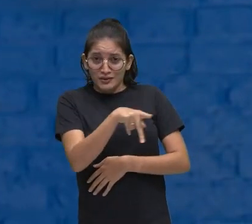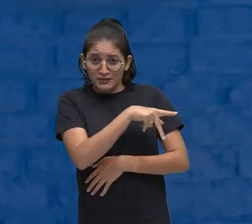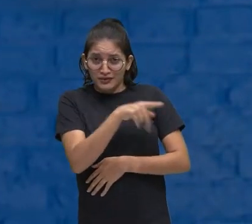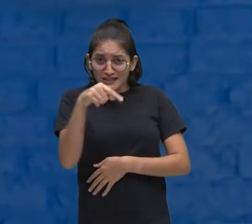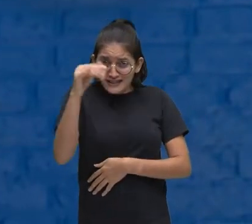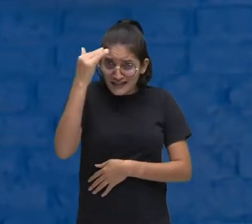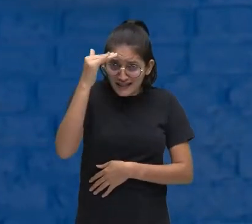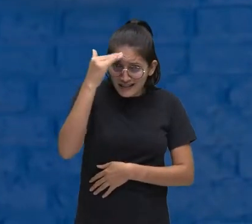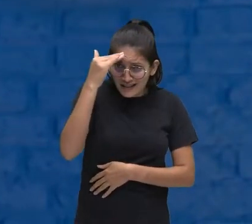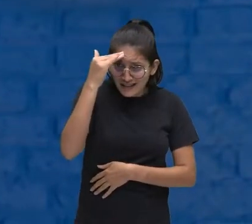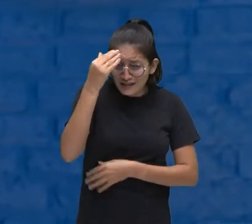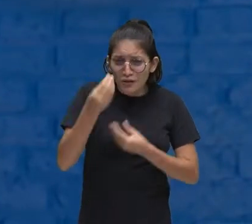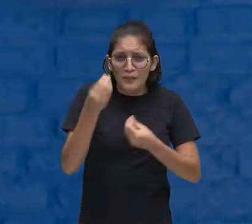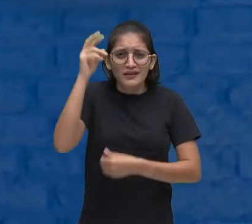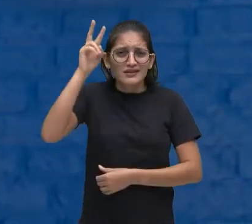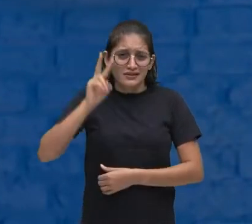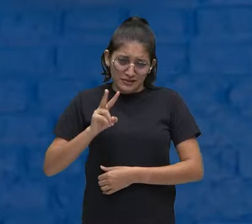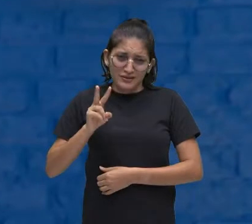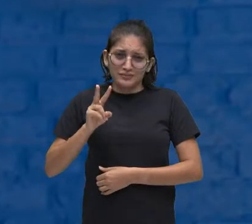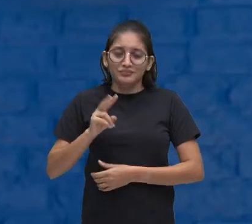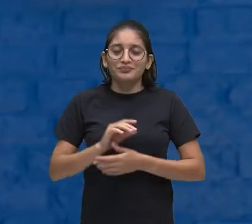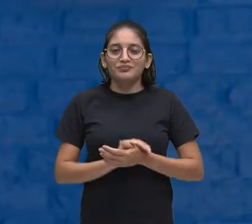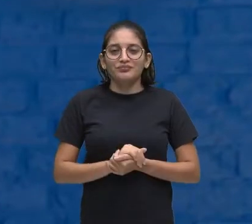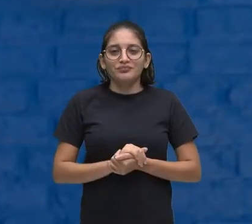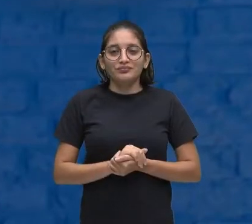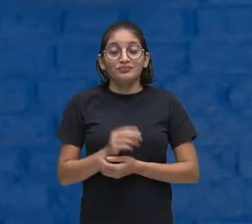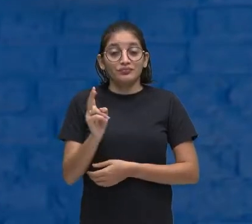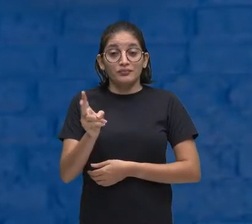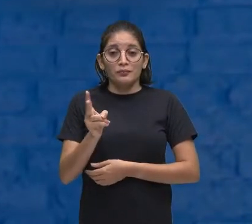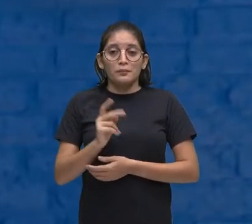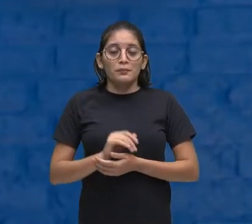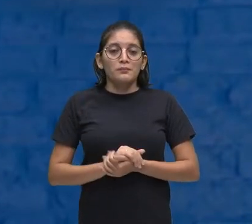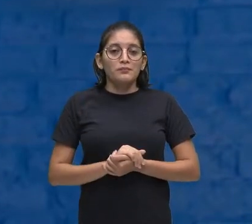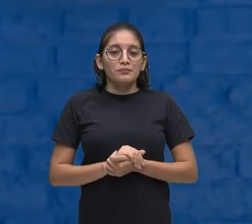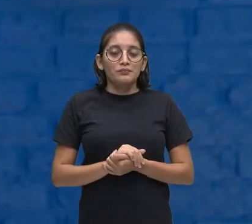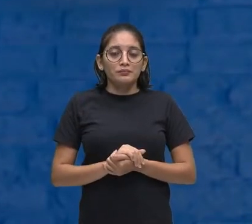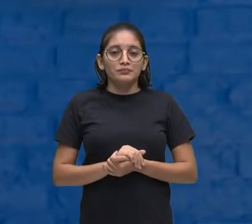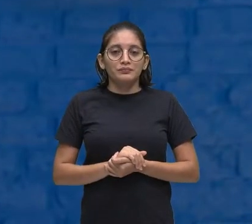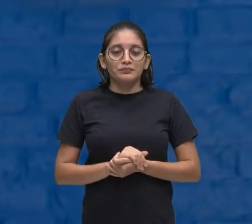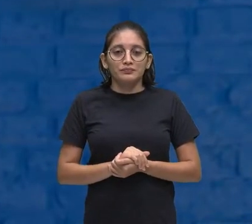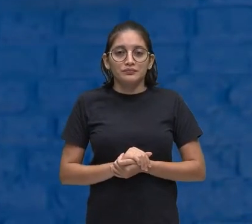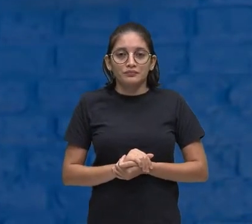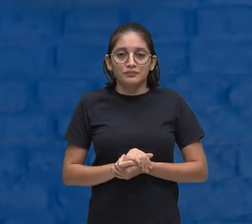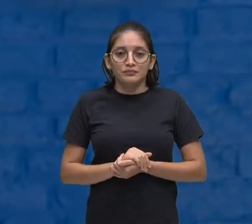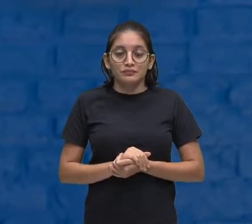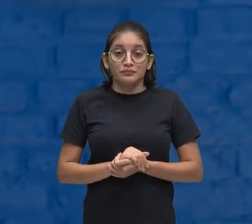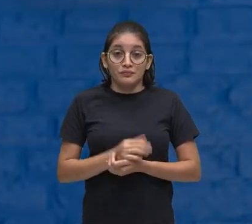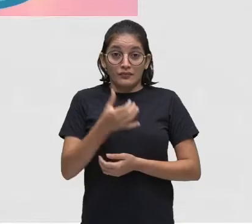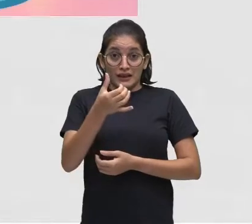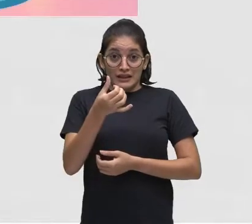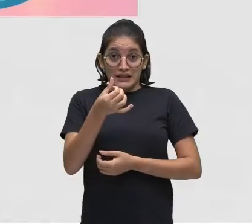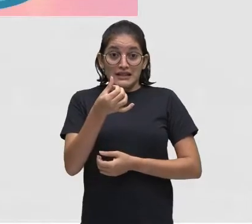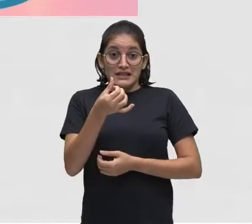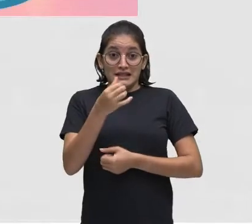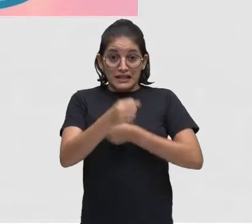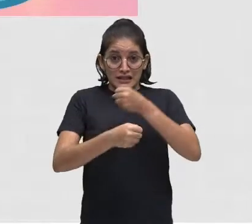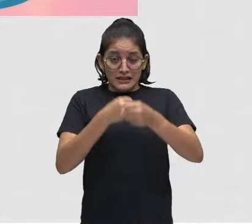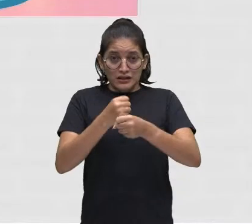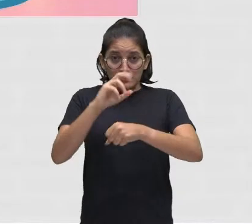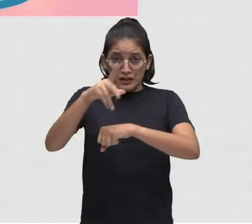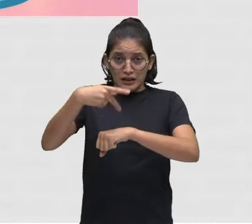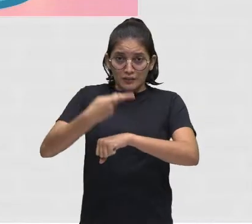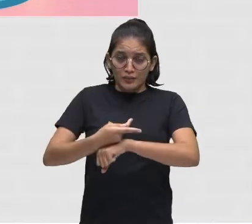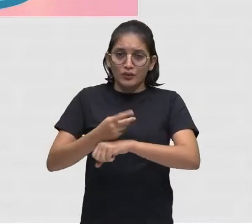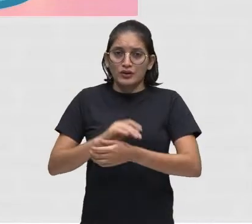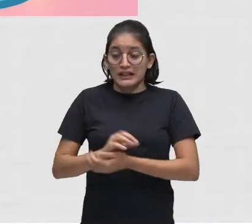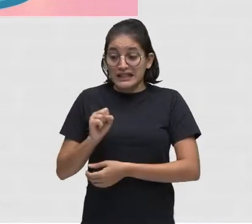entendendo essa história? Então, vamos lá. 6 anos depois, olha, se o aluno já estava